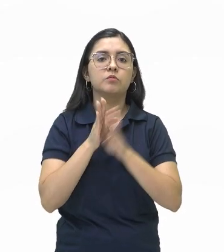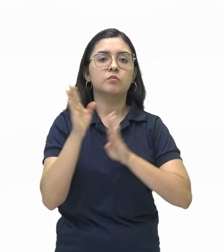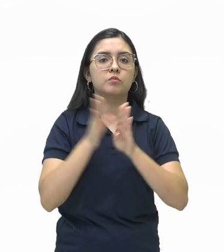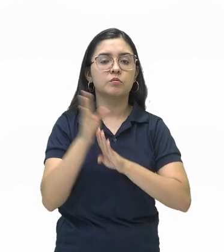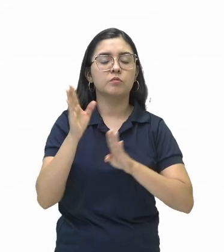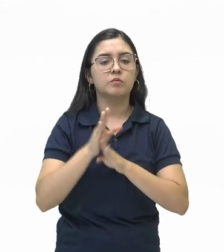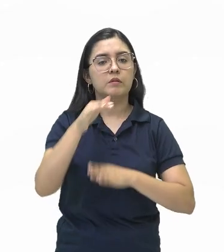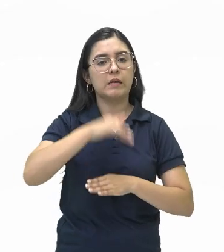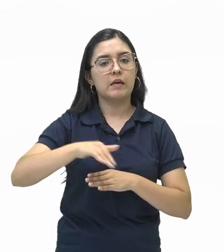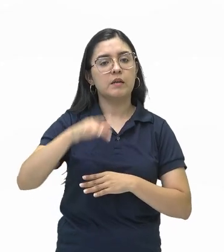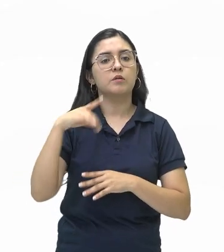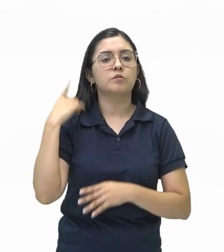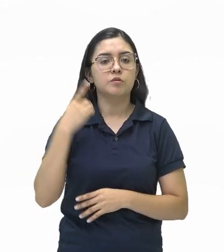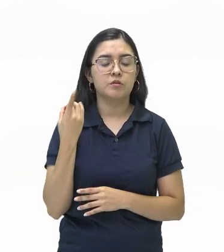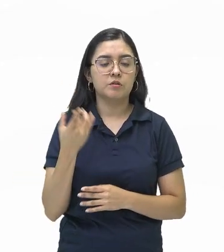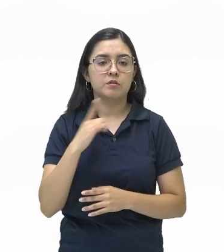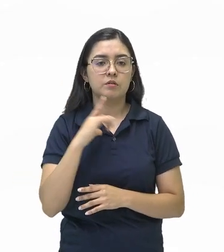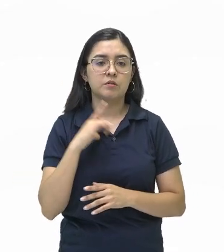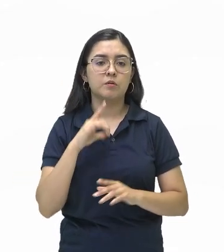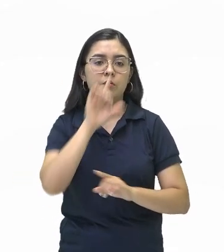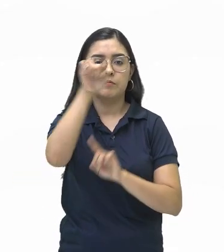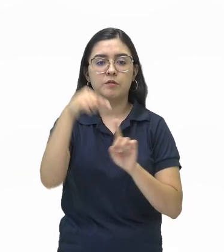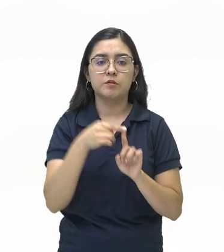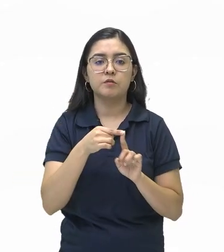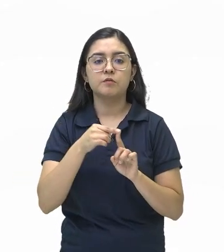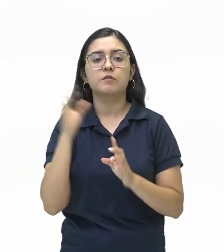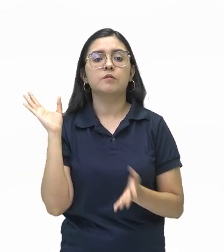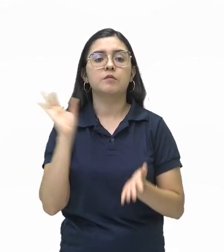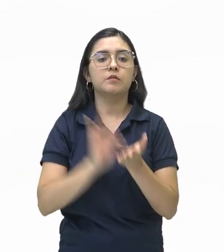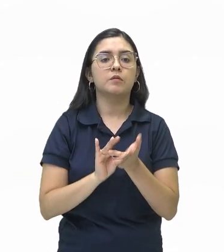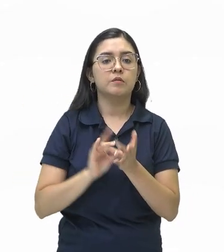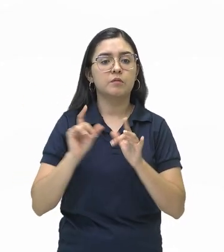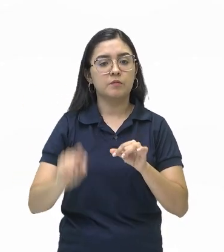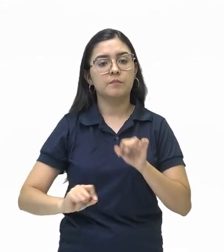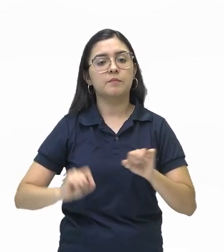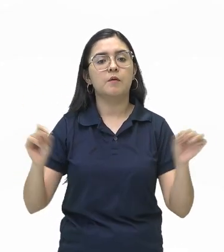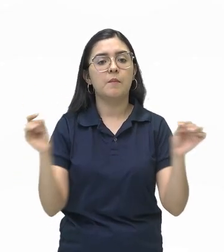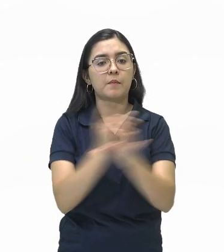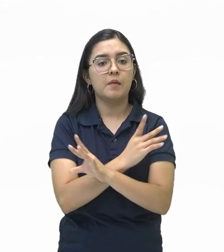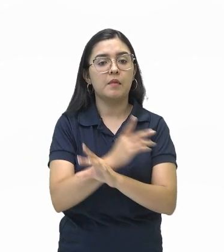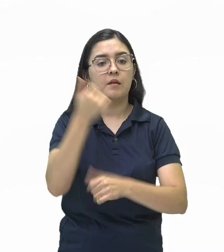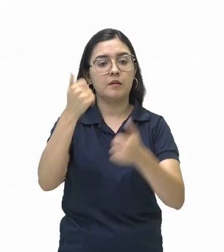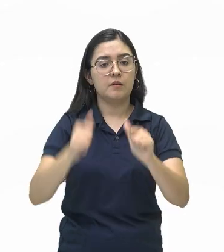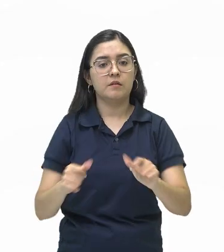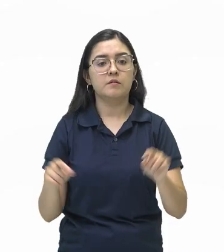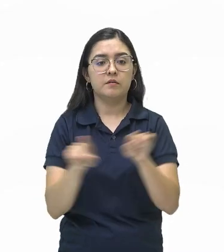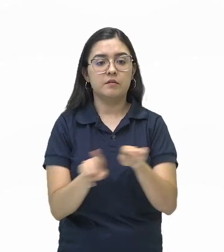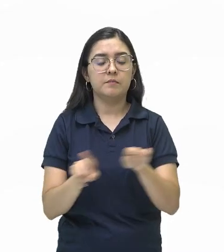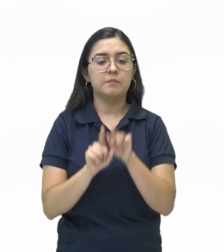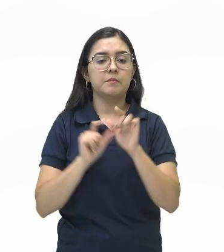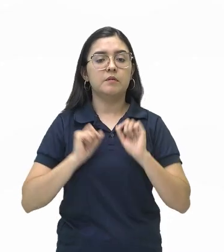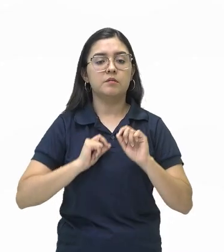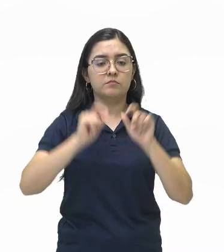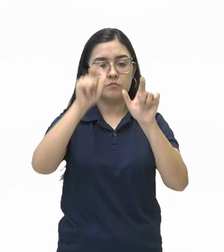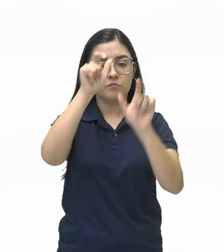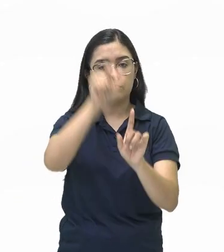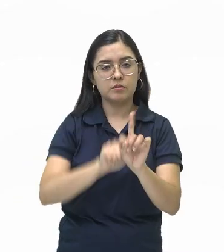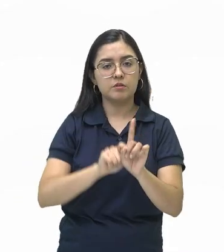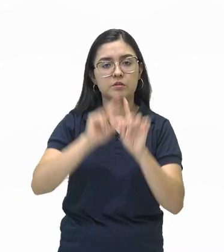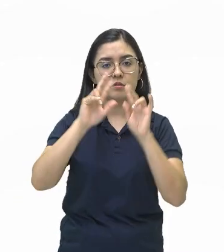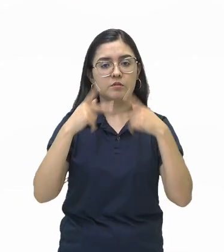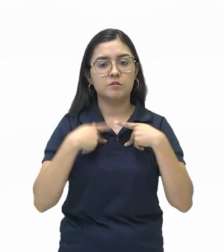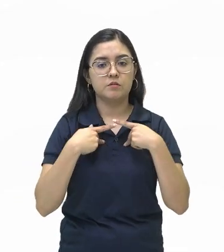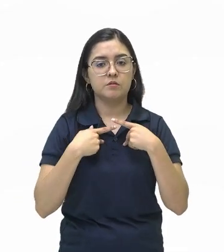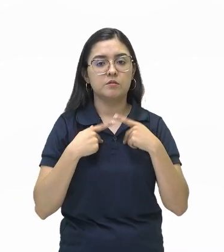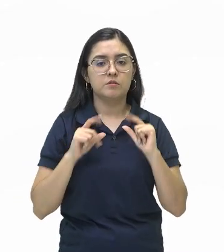como propósito a efetiva e completa análise e ponderação do ser humano, enquanto